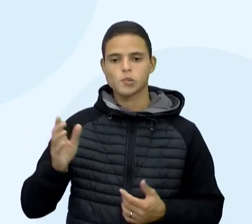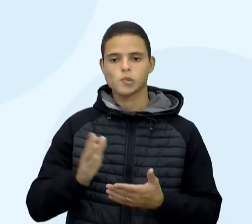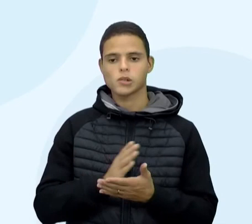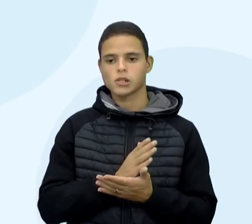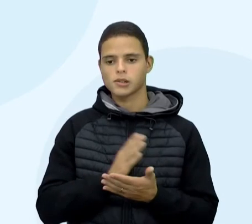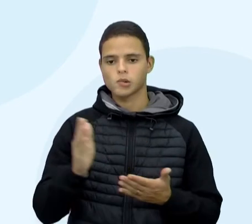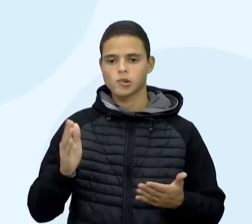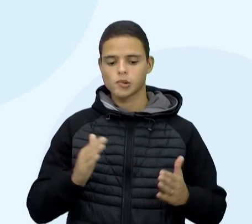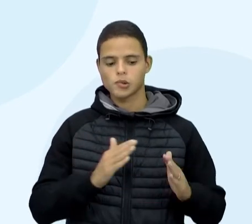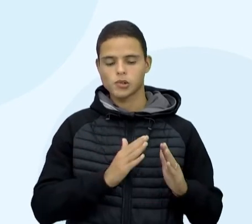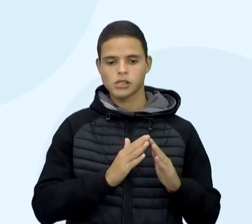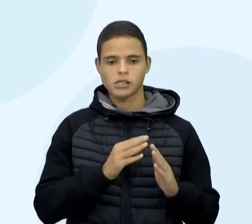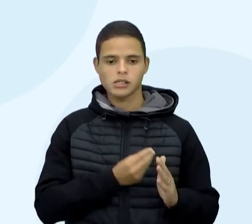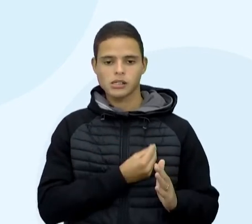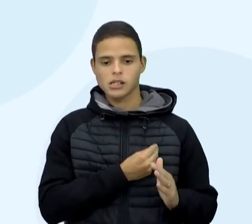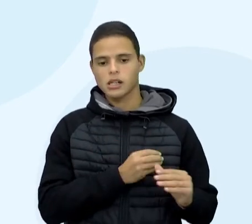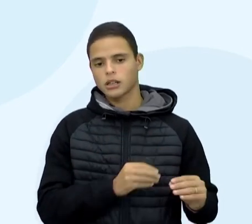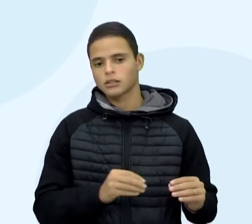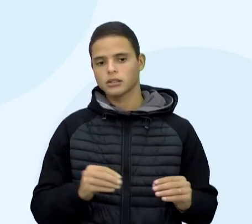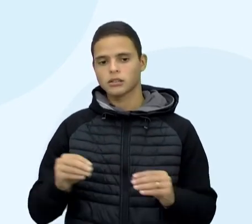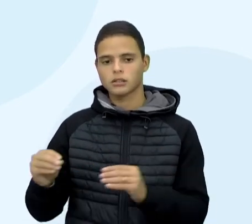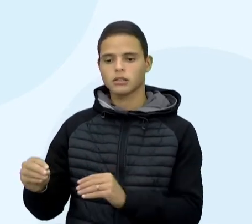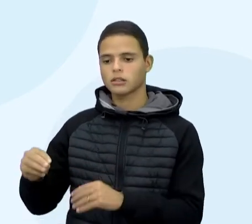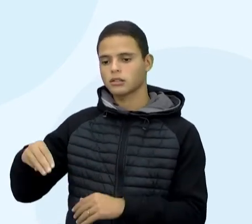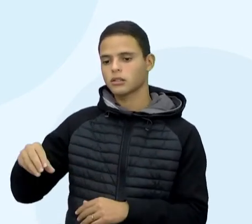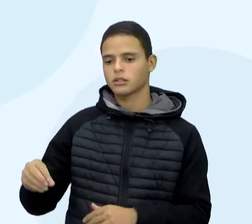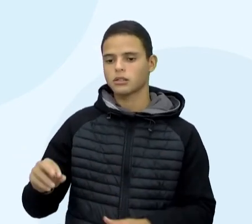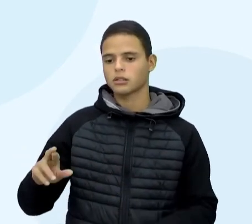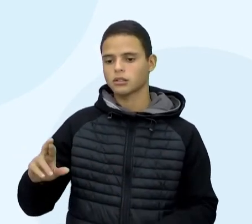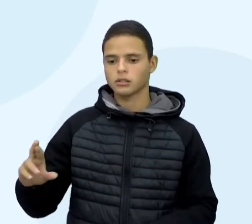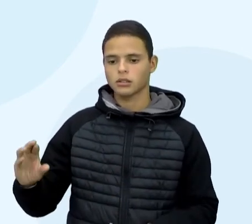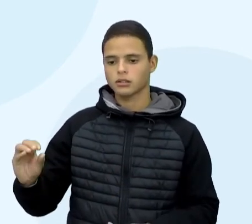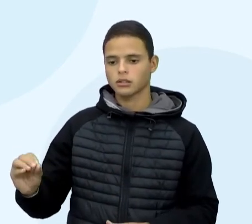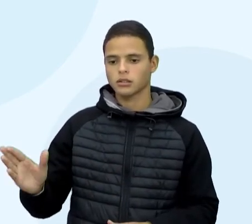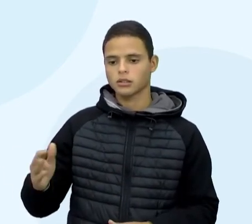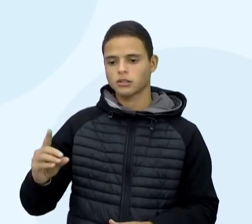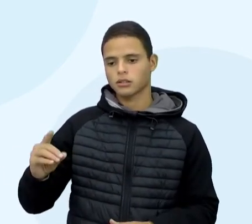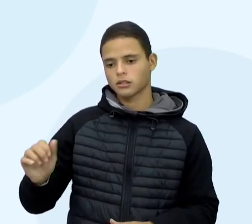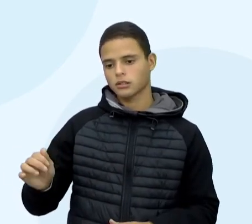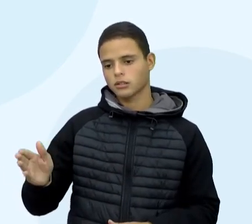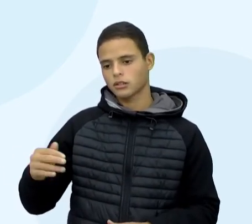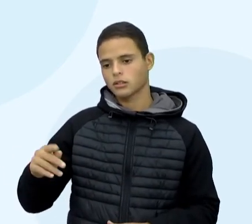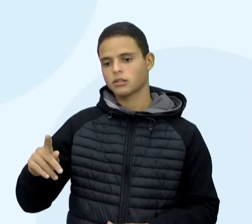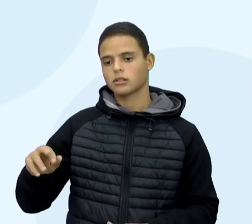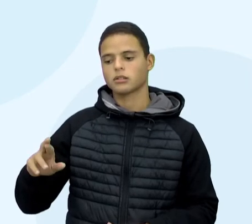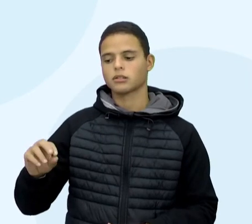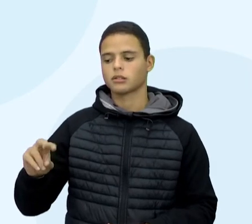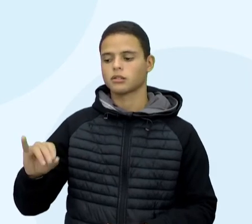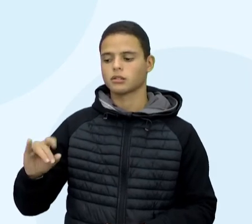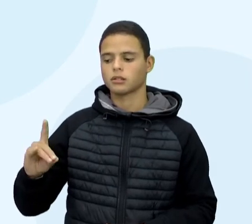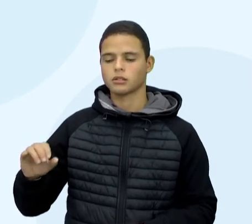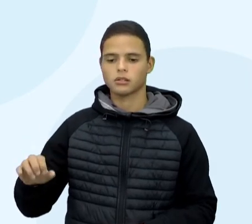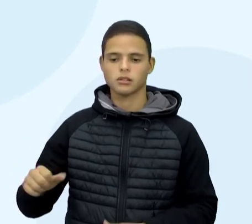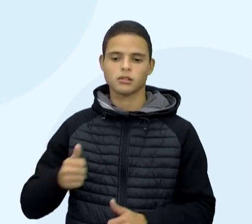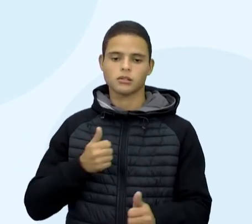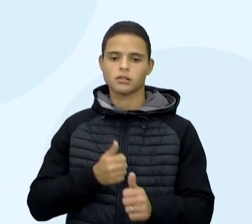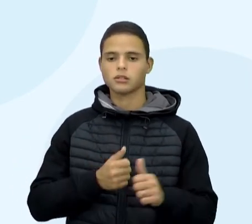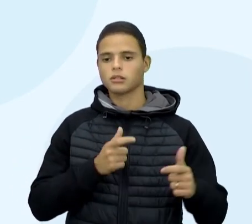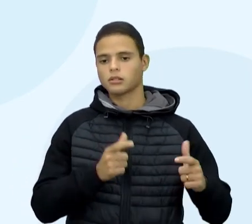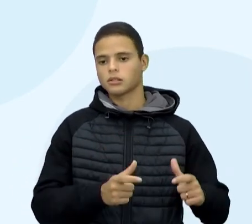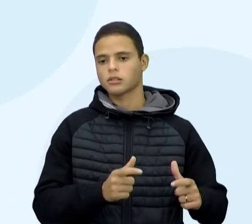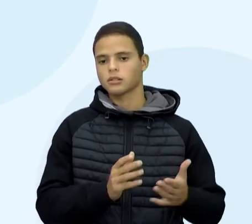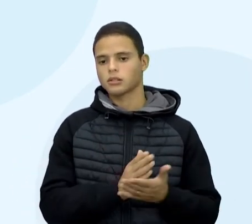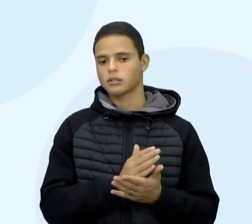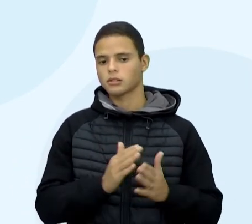dos seus ex-moradores migrou para o Morro da Providência, que ficava próximo ao local, fundando assim